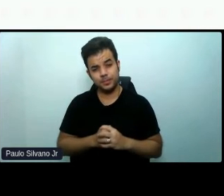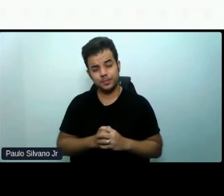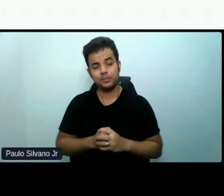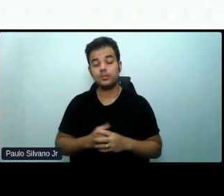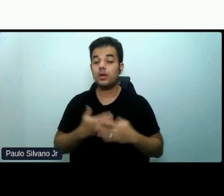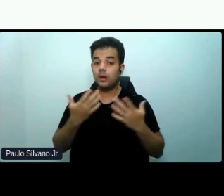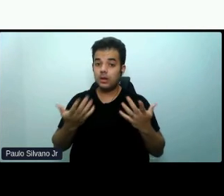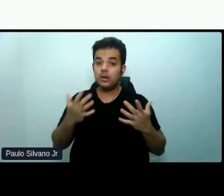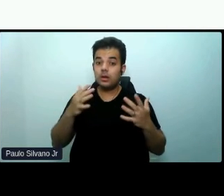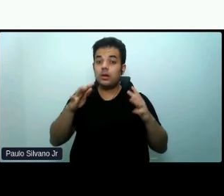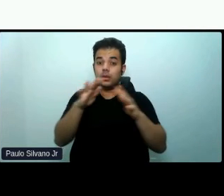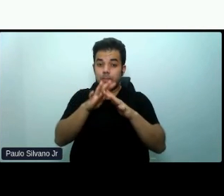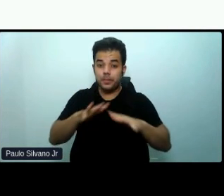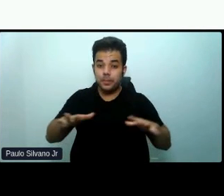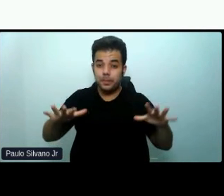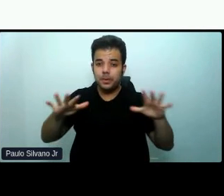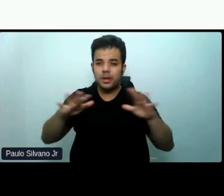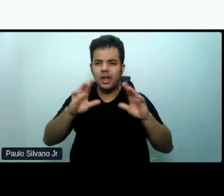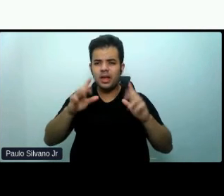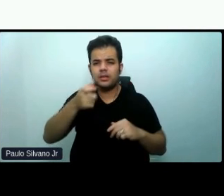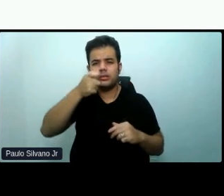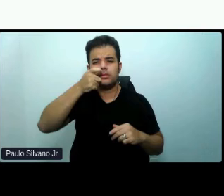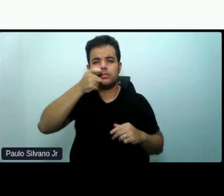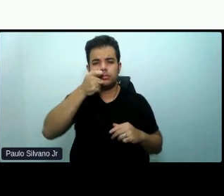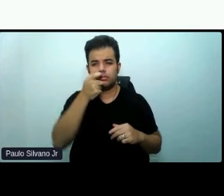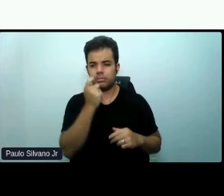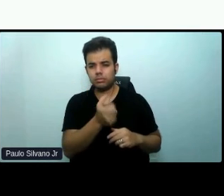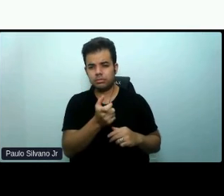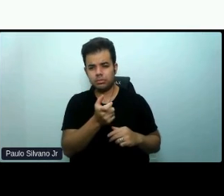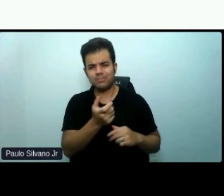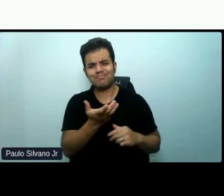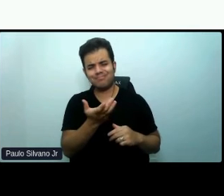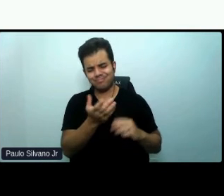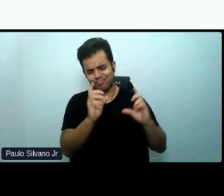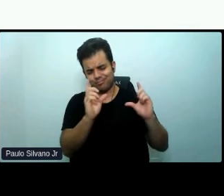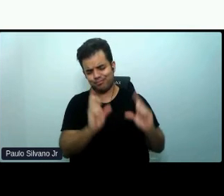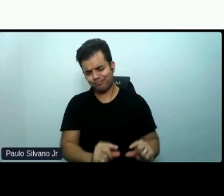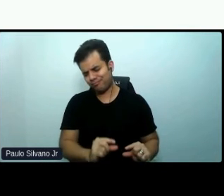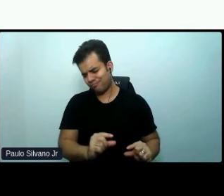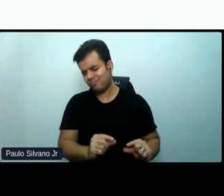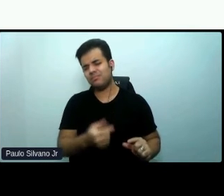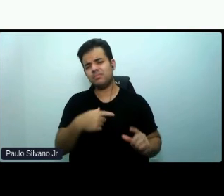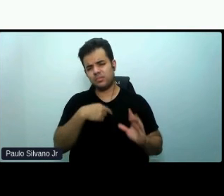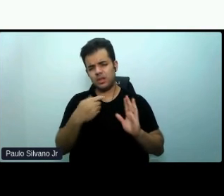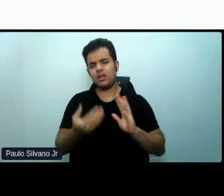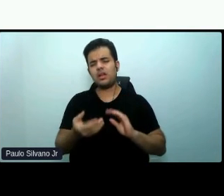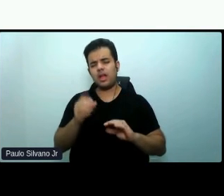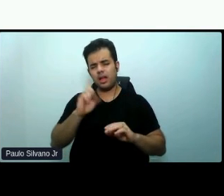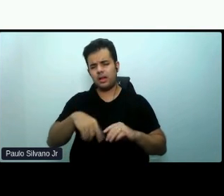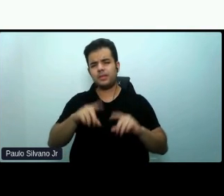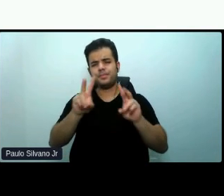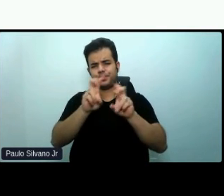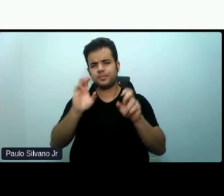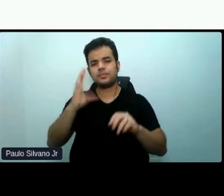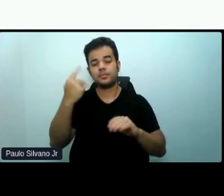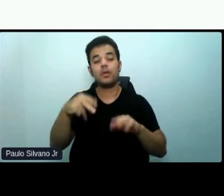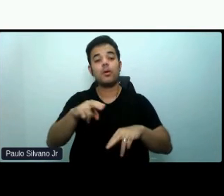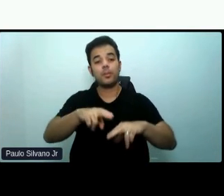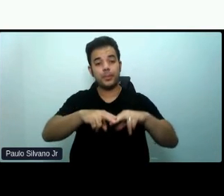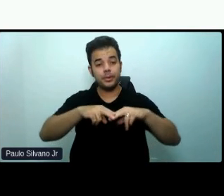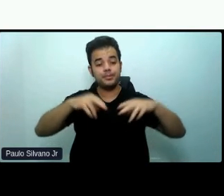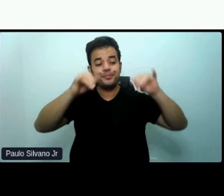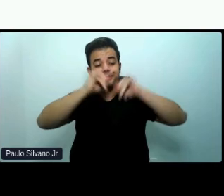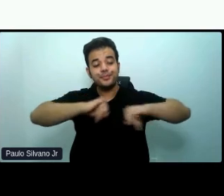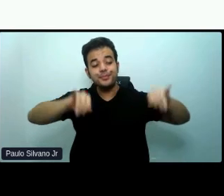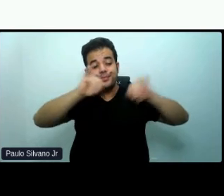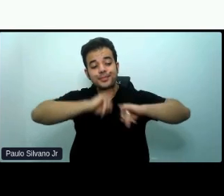E todo esse desinteresse, digamos assim, né, tem todos os seus motivos por trás. Um deles é o marketing de